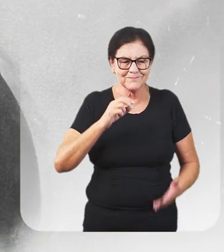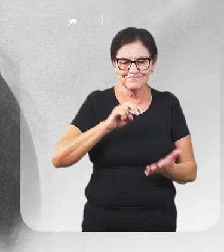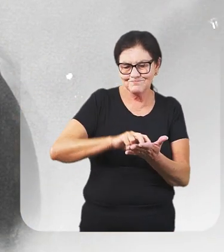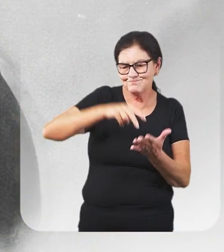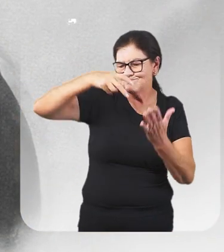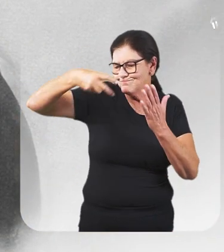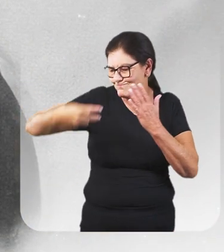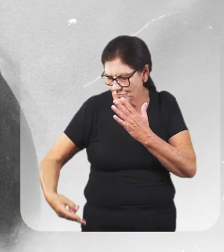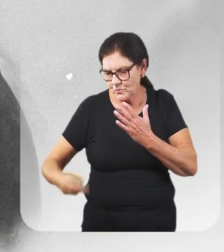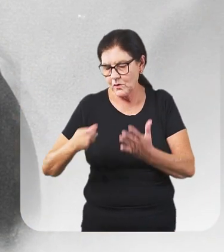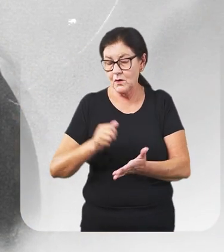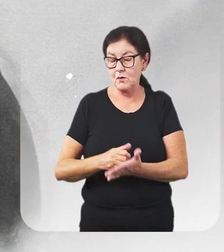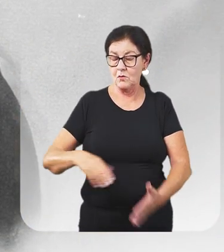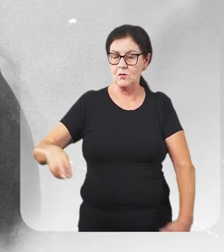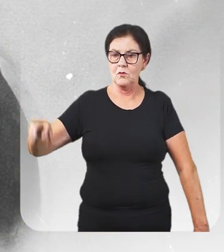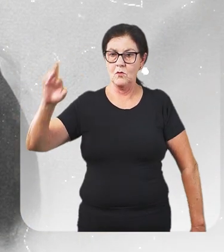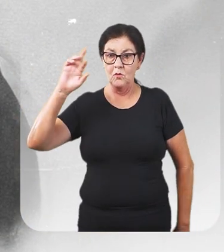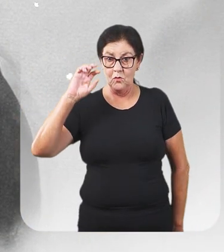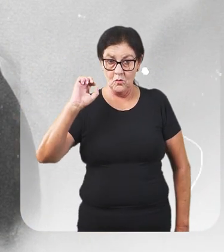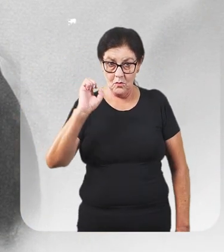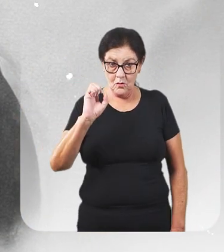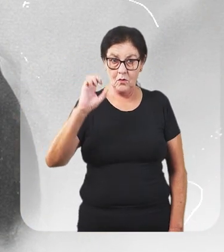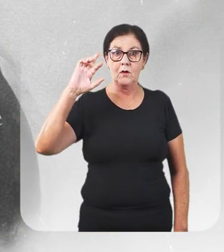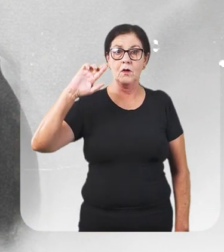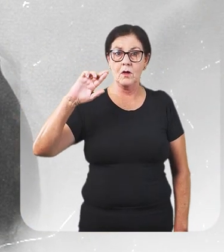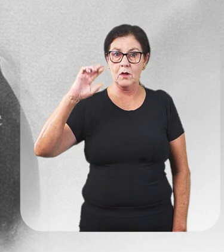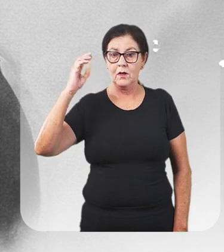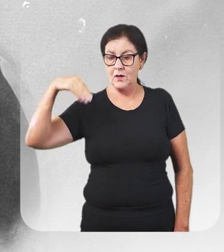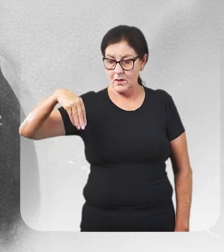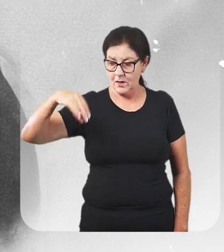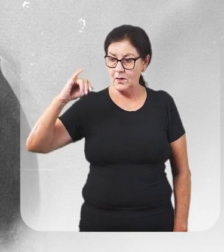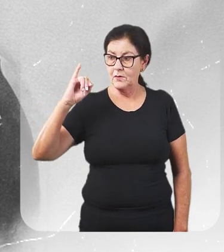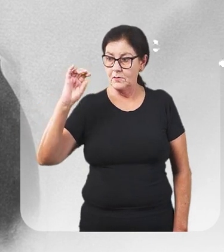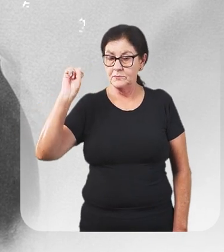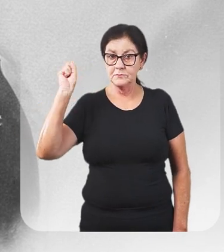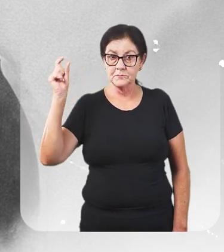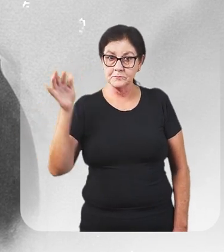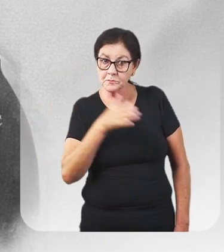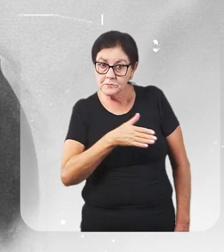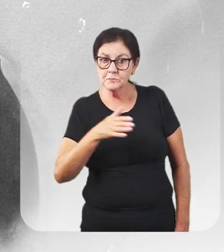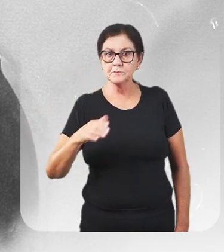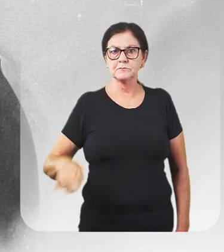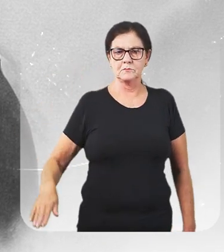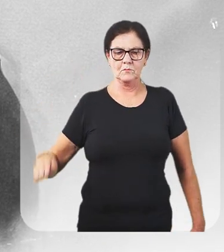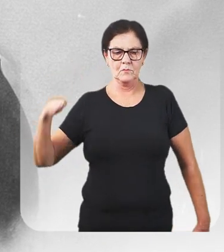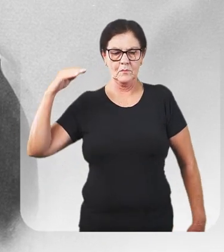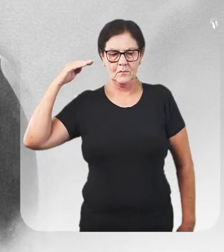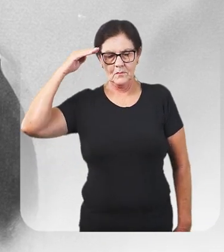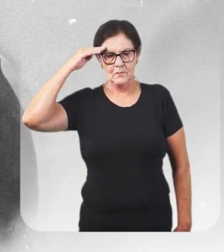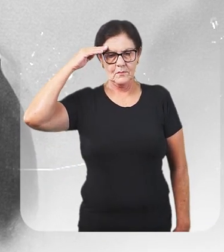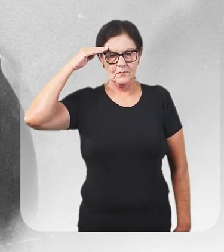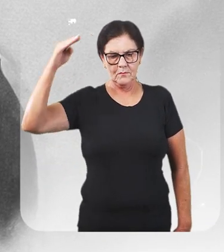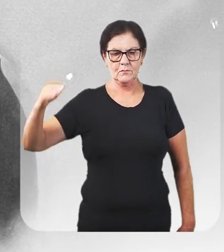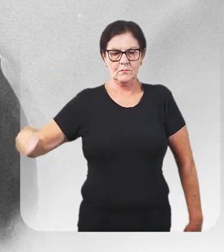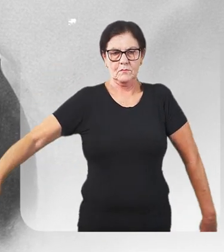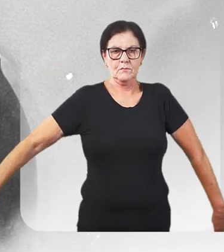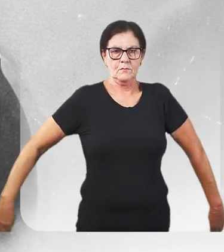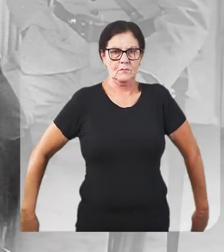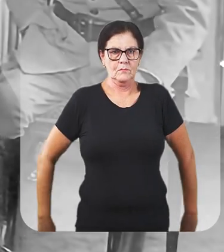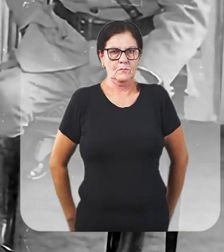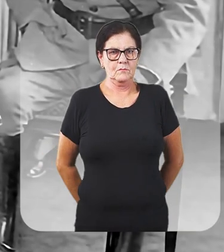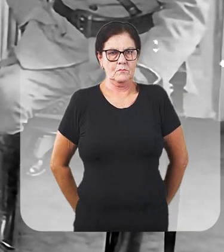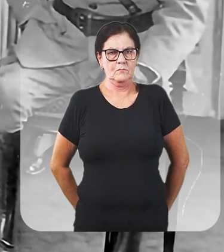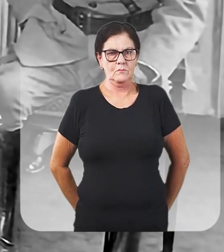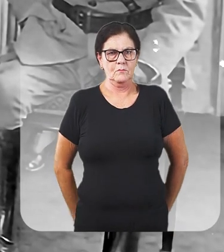figura respeitada entre os militares, passou a ser o centro de uma oposição dentro do exército, e o clube militar, que ele